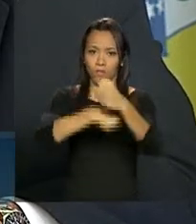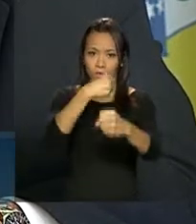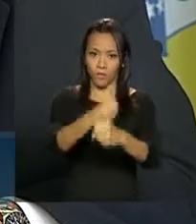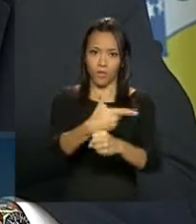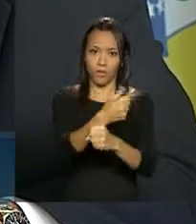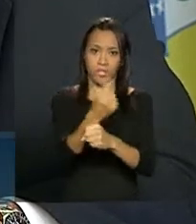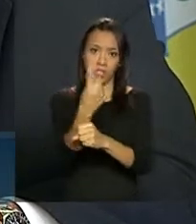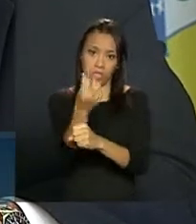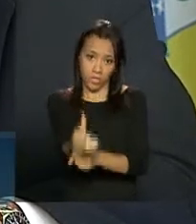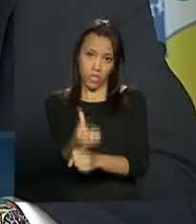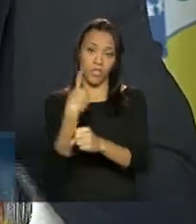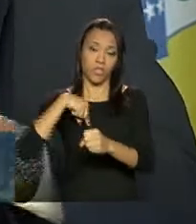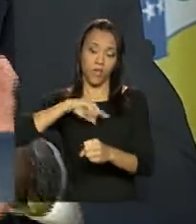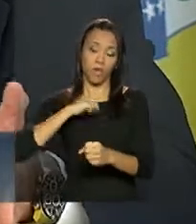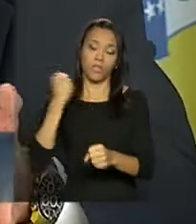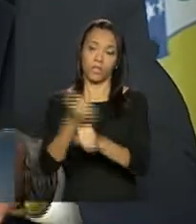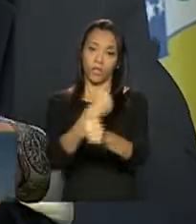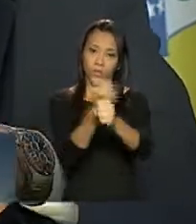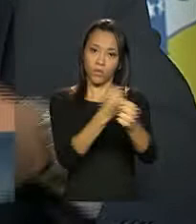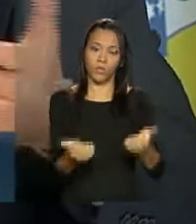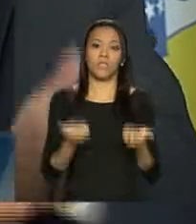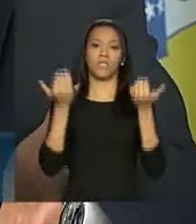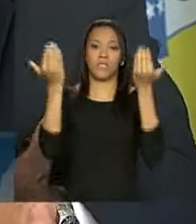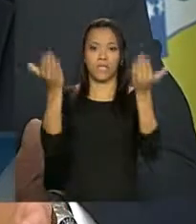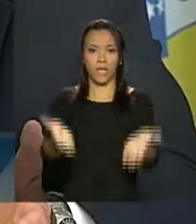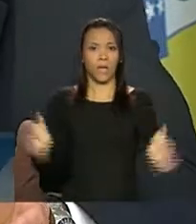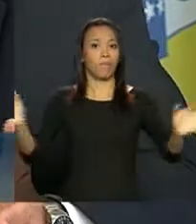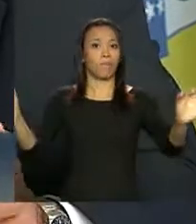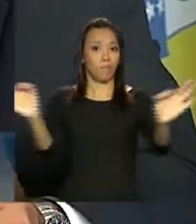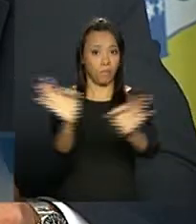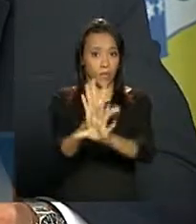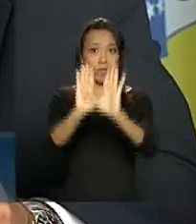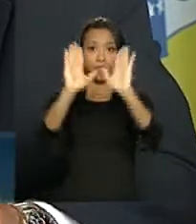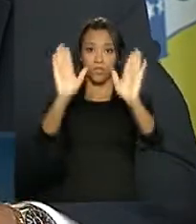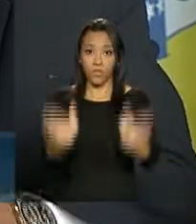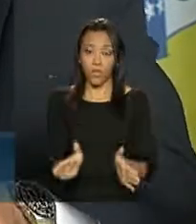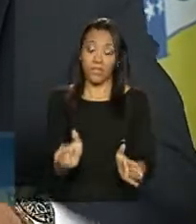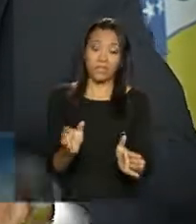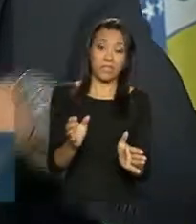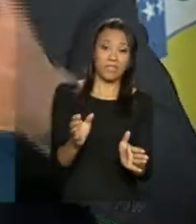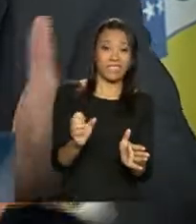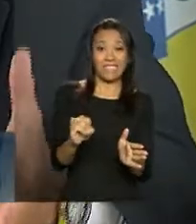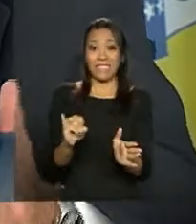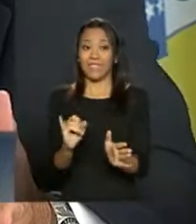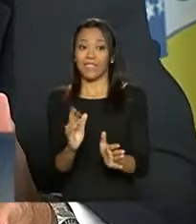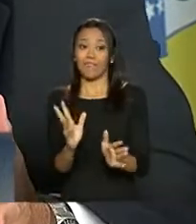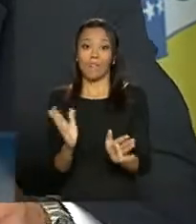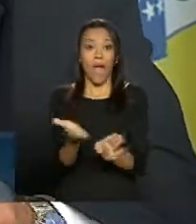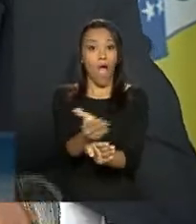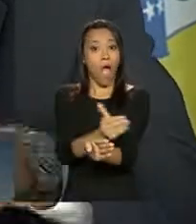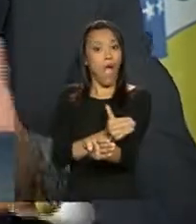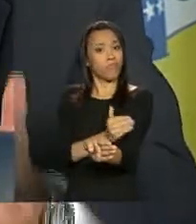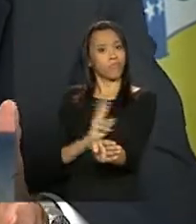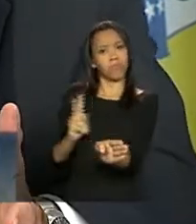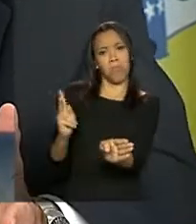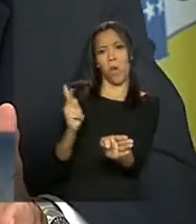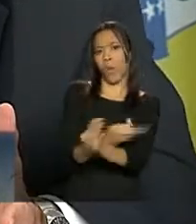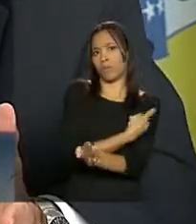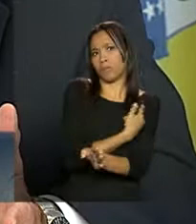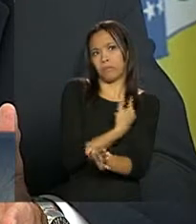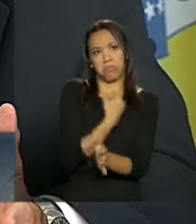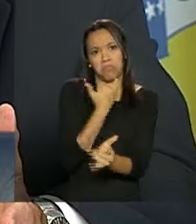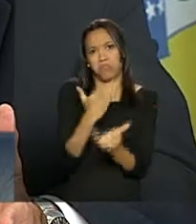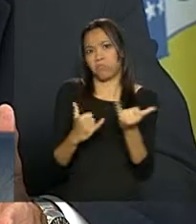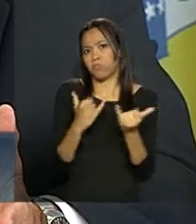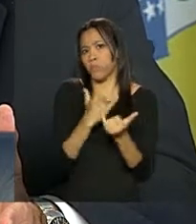nós possamos entregar a obra como por inteiro caso não haja nenhum percalço de alguma